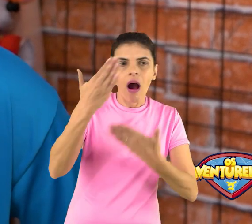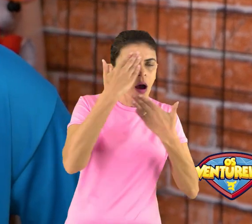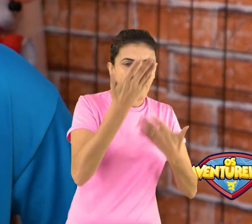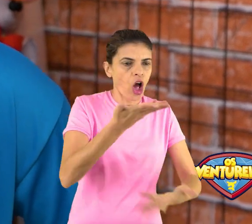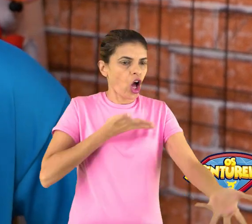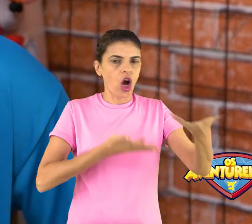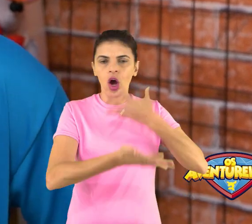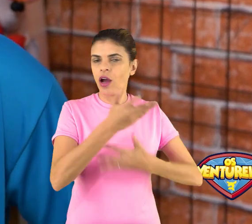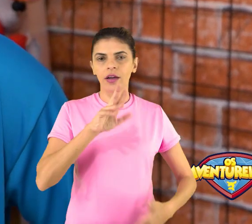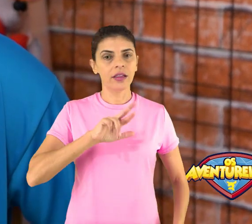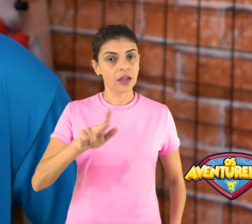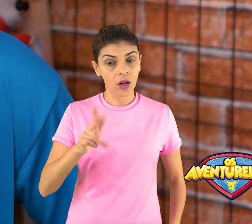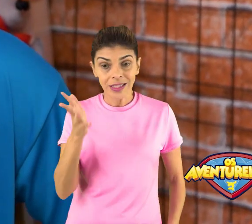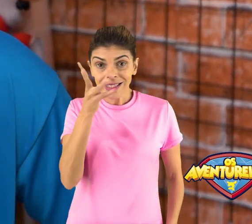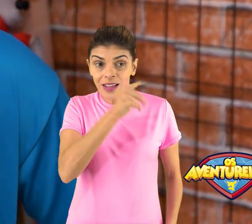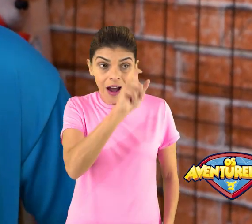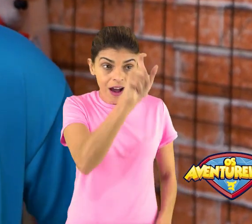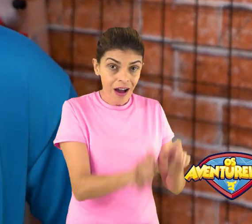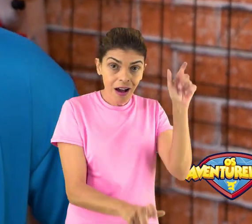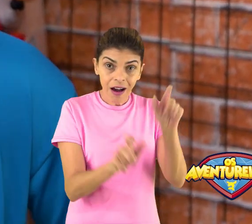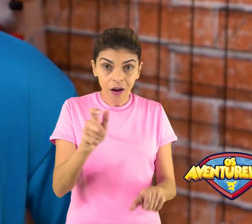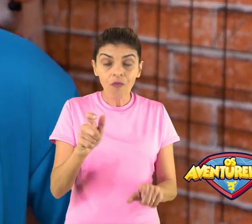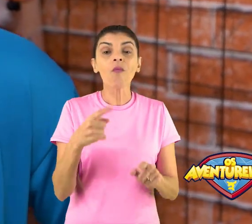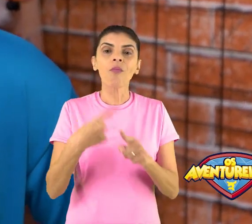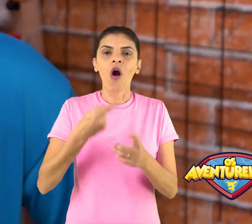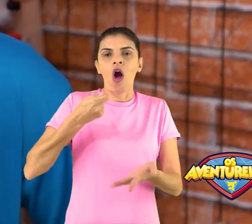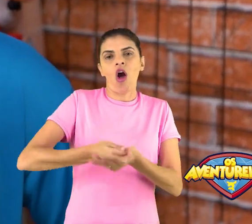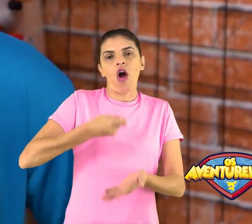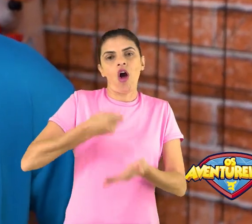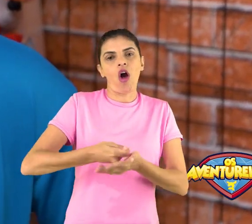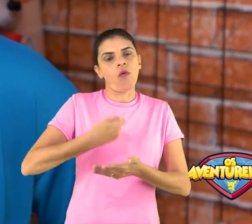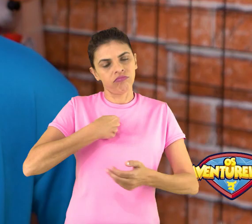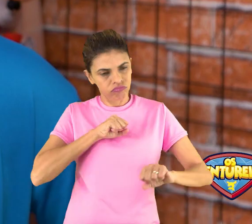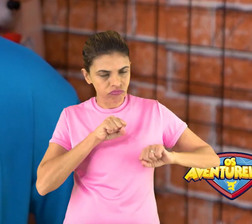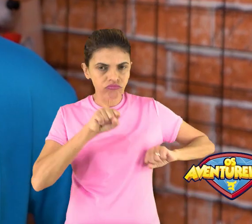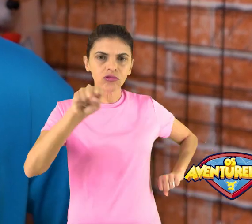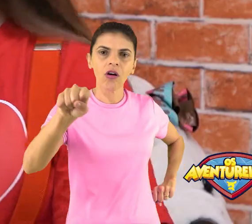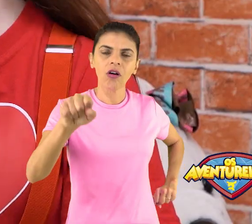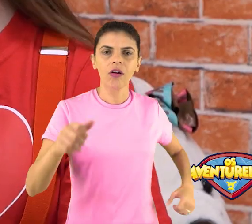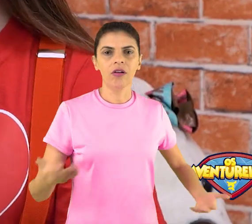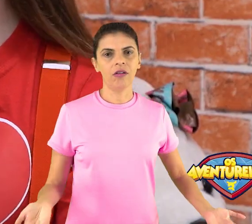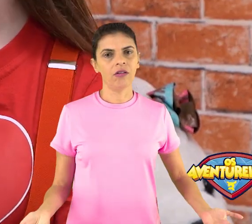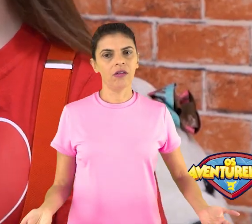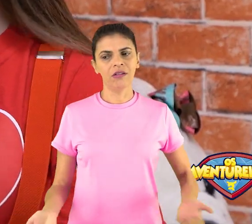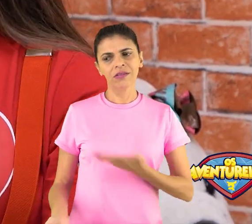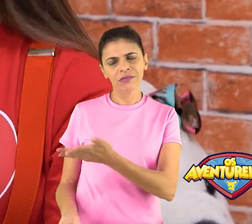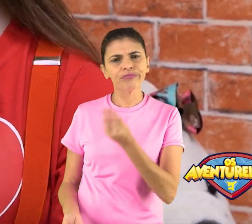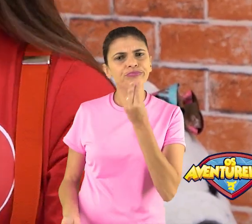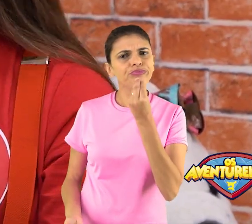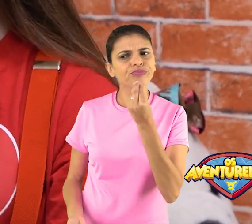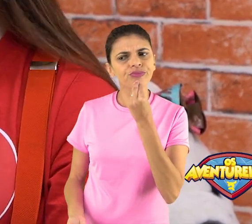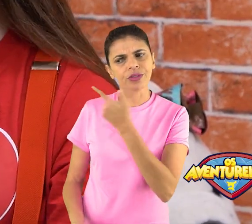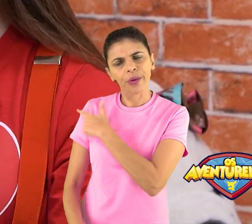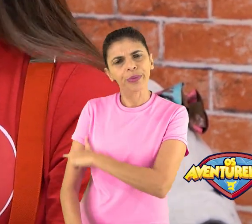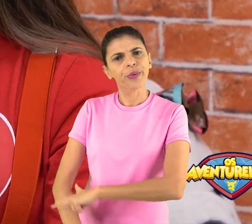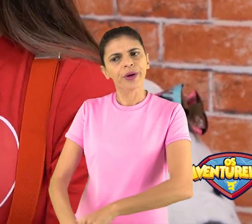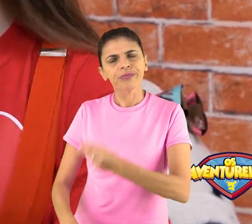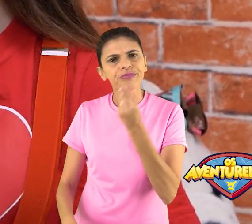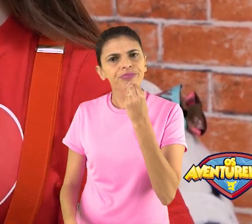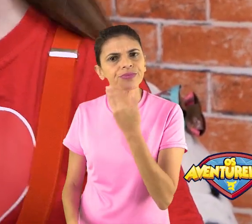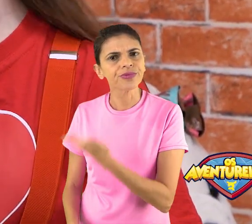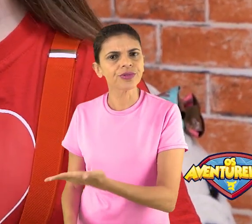troca, Gi. A gente salva as pessoas porque é nossa obrigação de super-heróis. Mas ele podia ser mais educado,